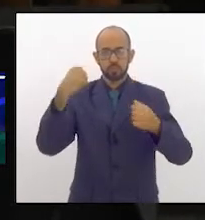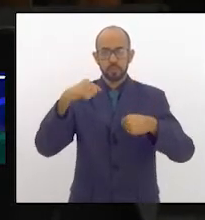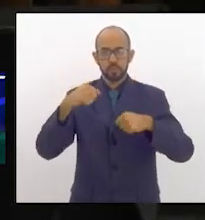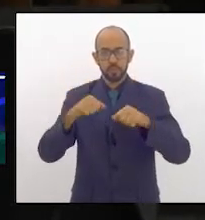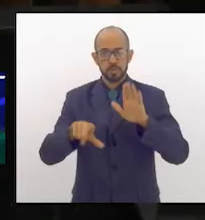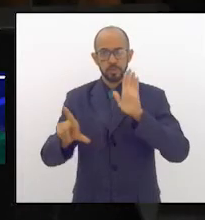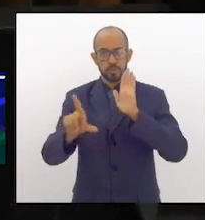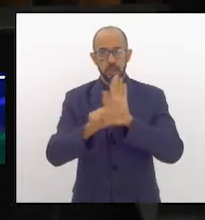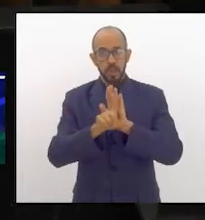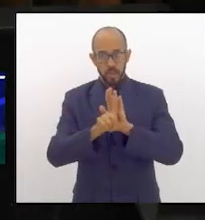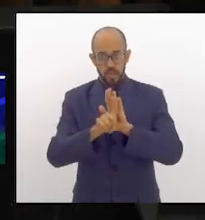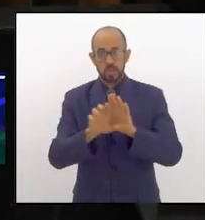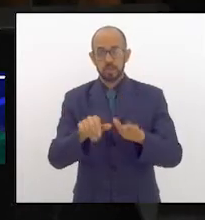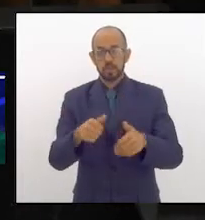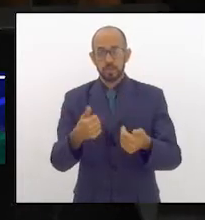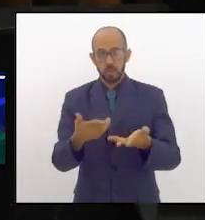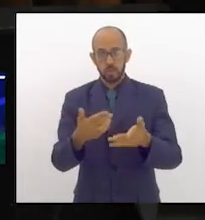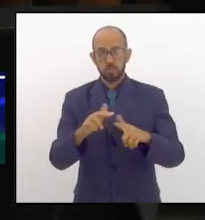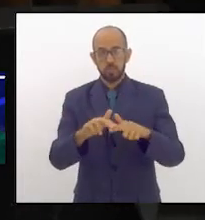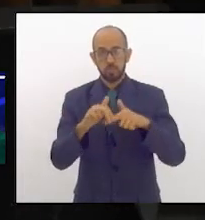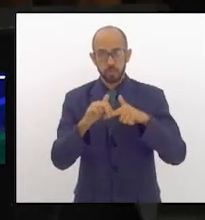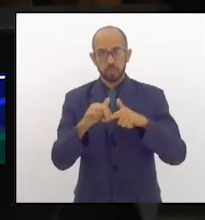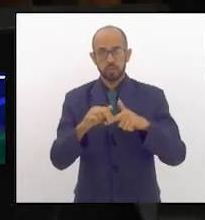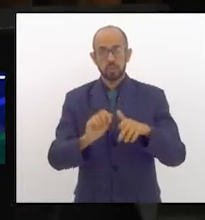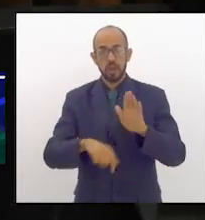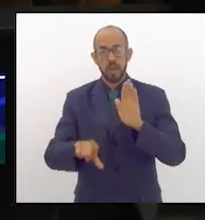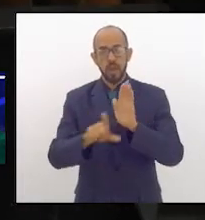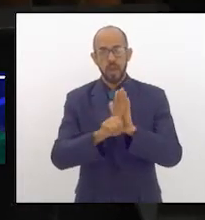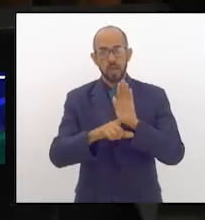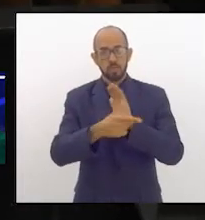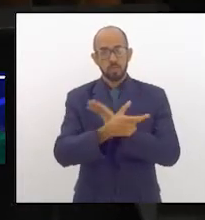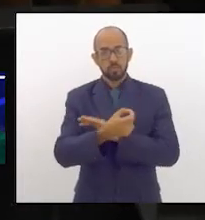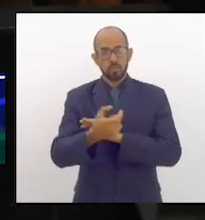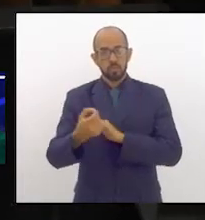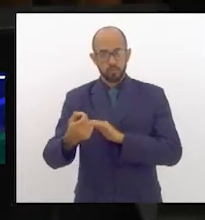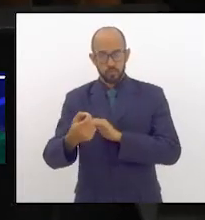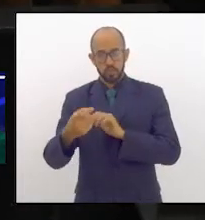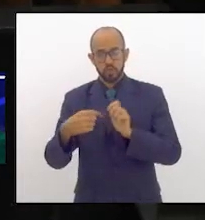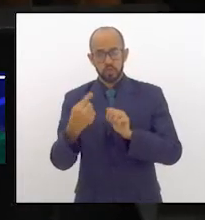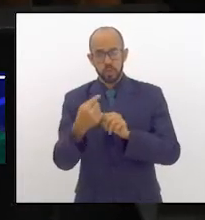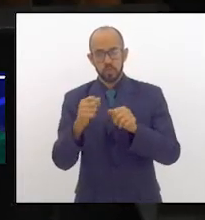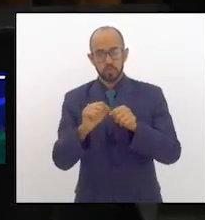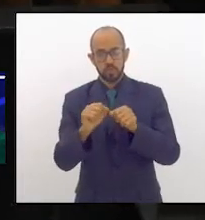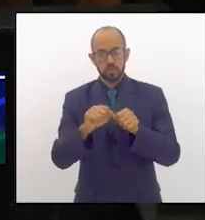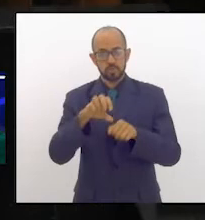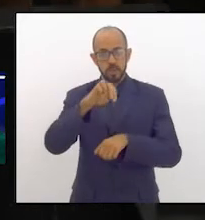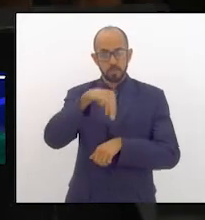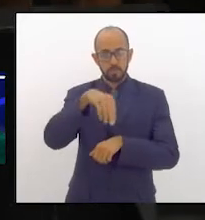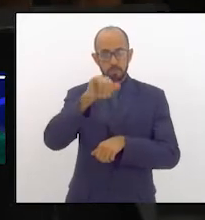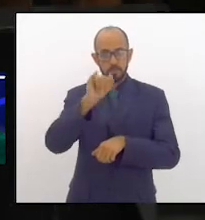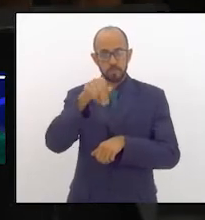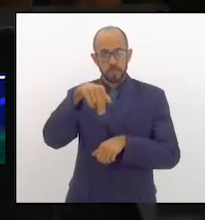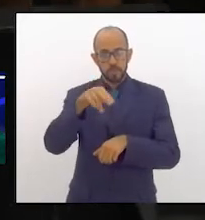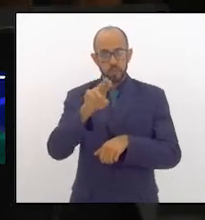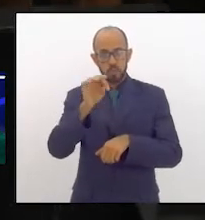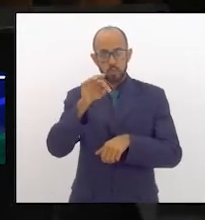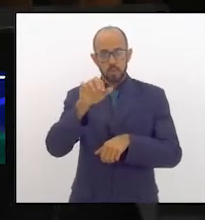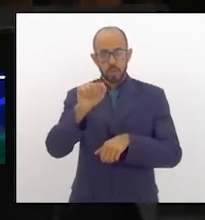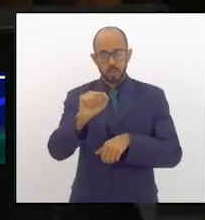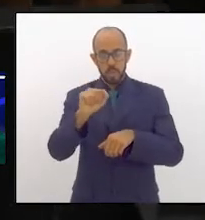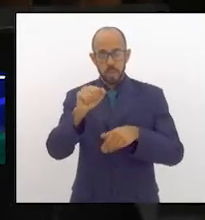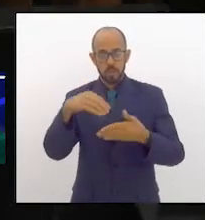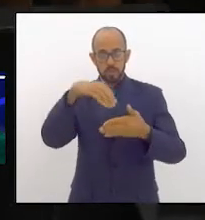legislação urbanística por isso que em 20 nós produzimos essa minuta anexo à